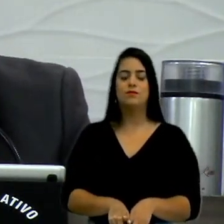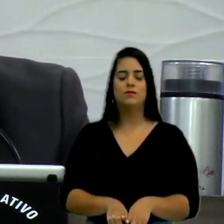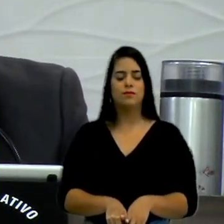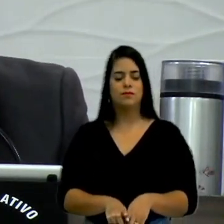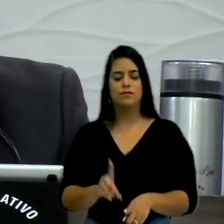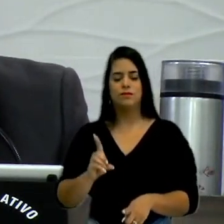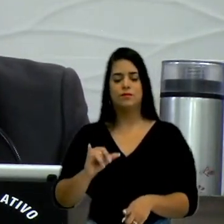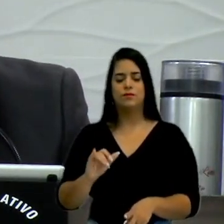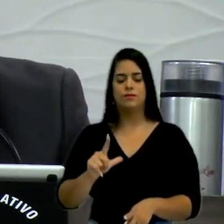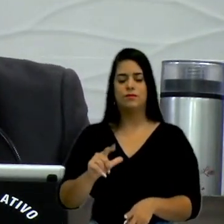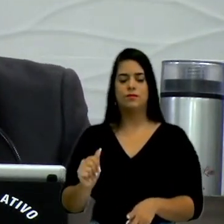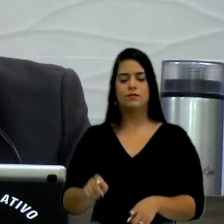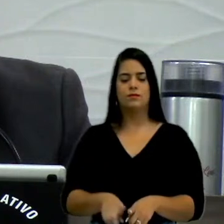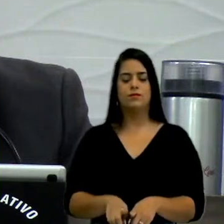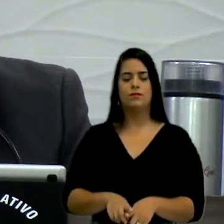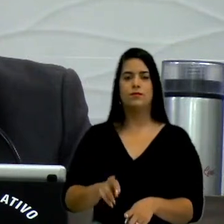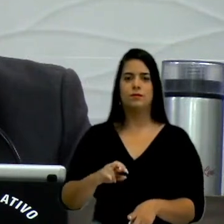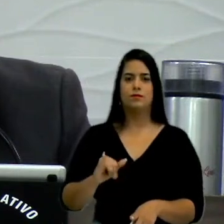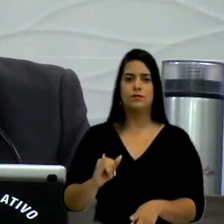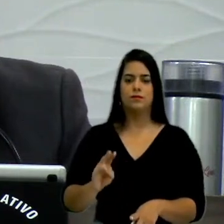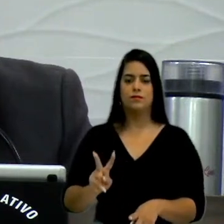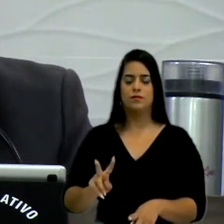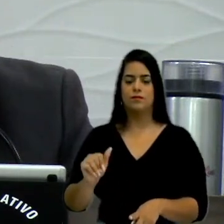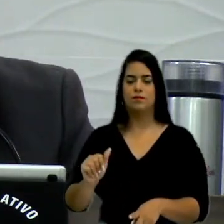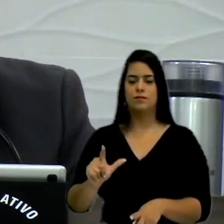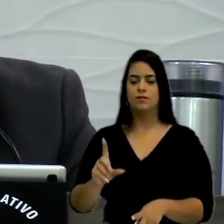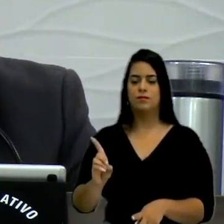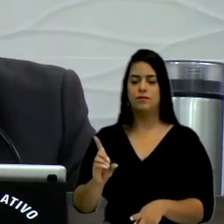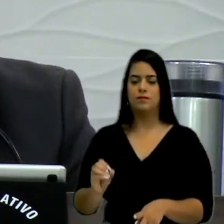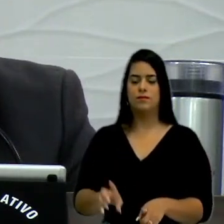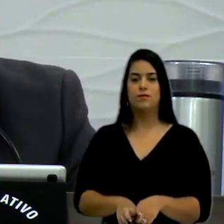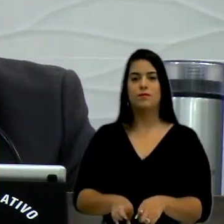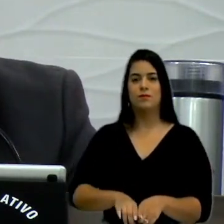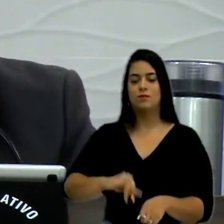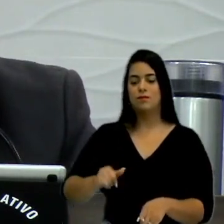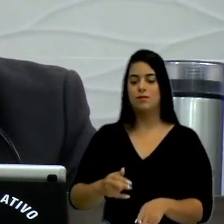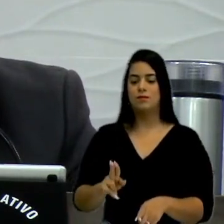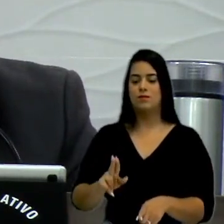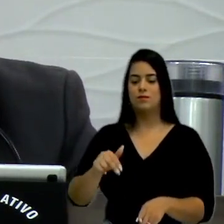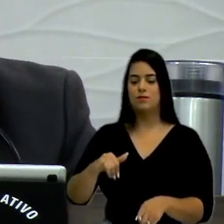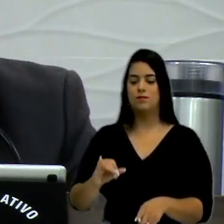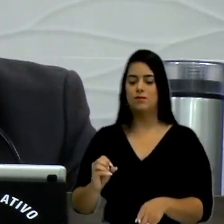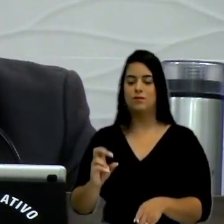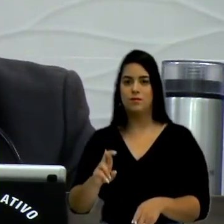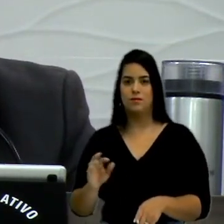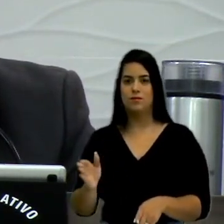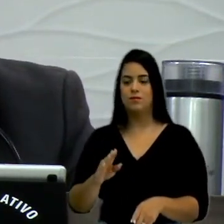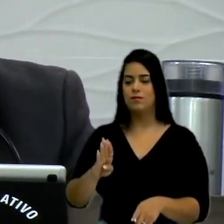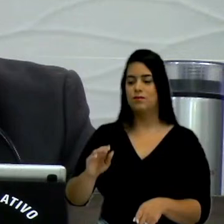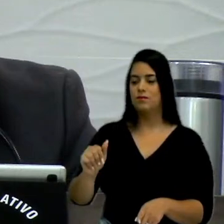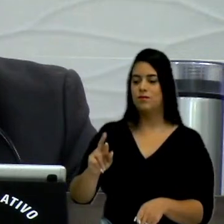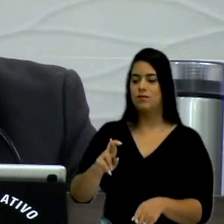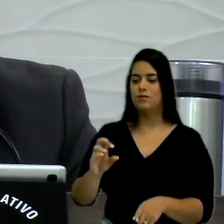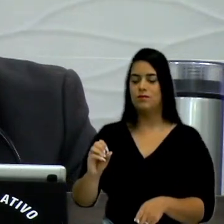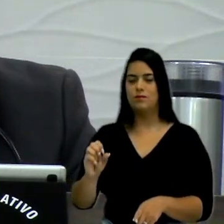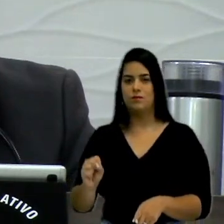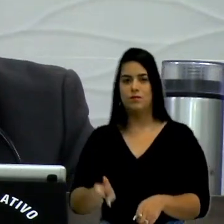Domingos, para Rivaldo Lopes, Juninho Barros, Jalécio Cavalcante,